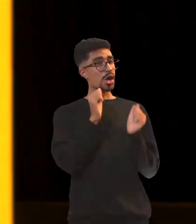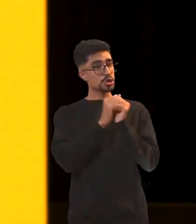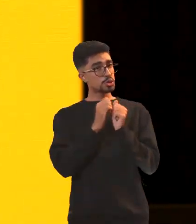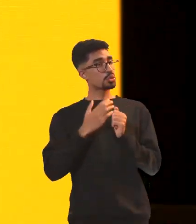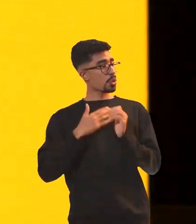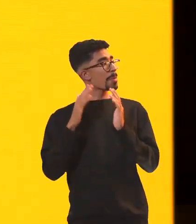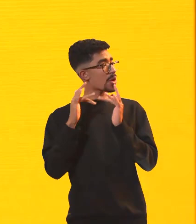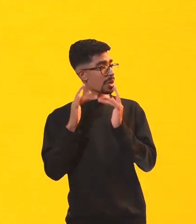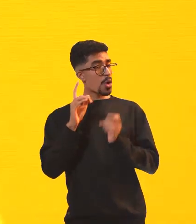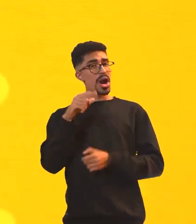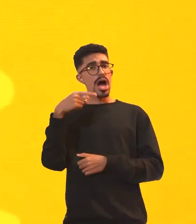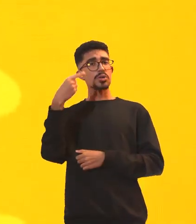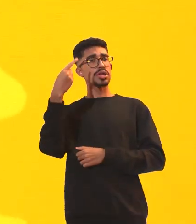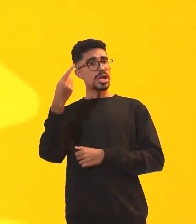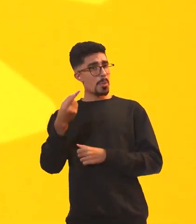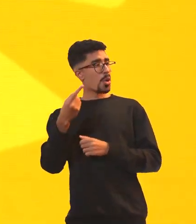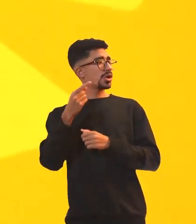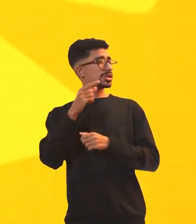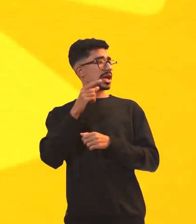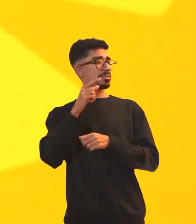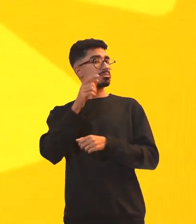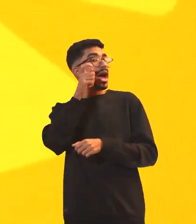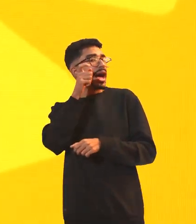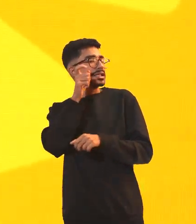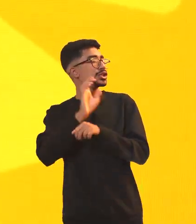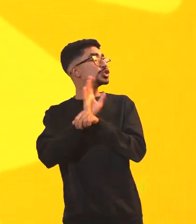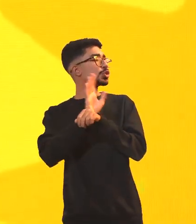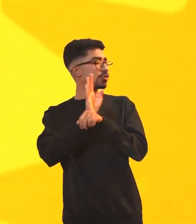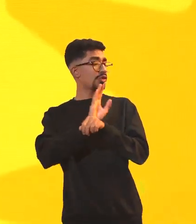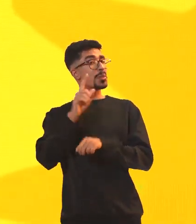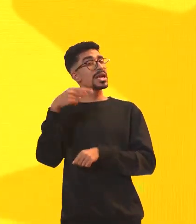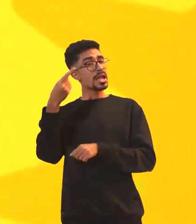um filme e a gente vai dormir num hotel lá no centro. Ele ficou assim,